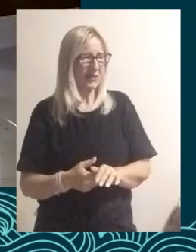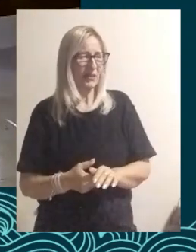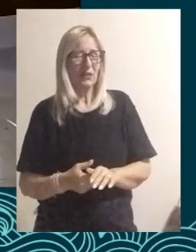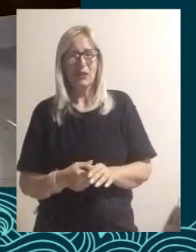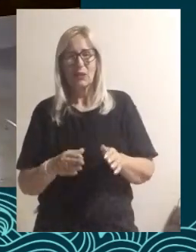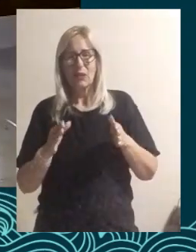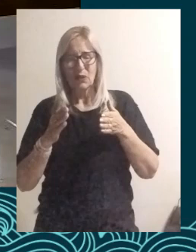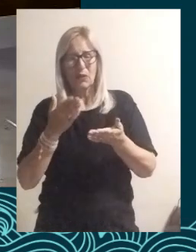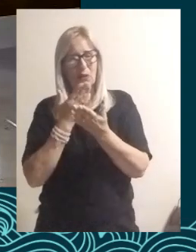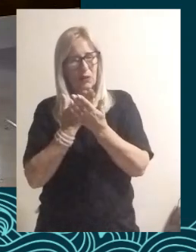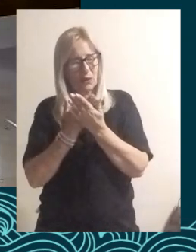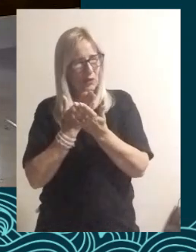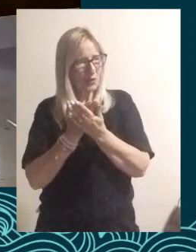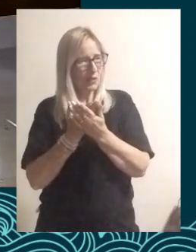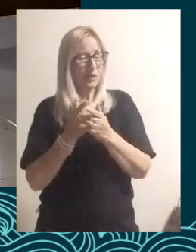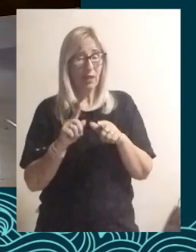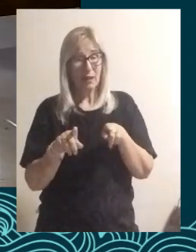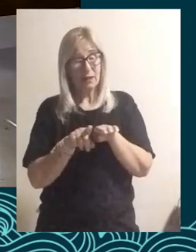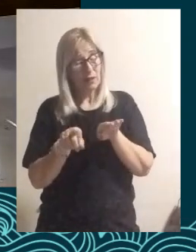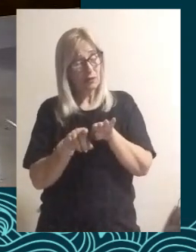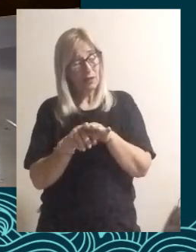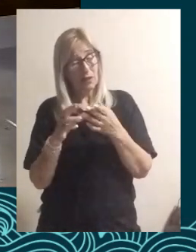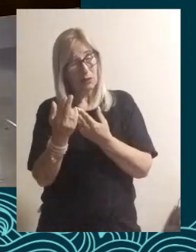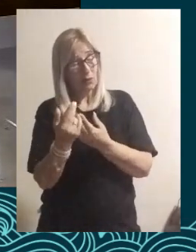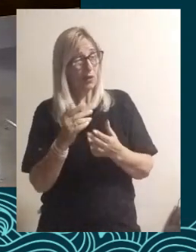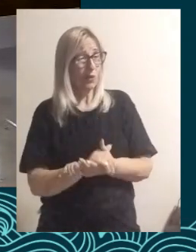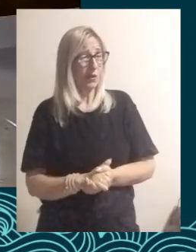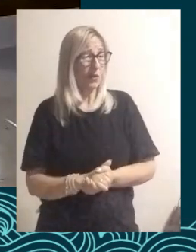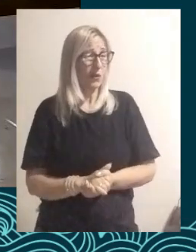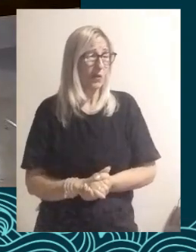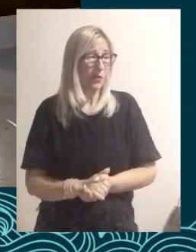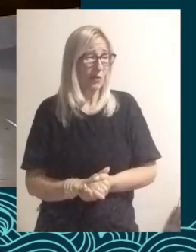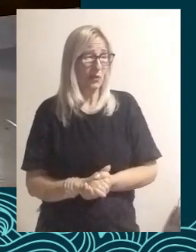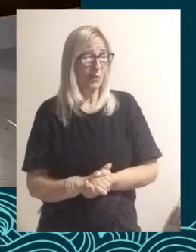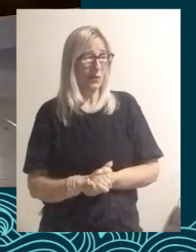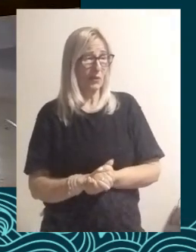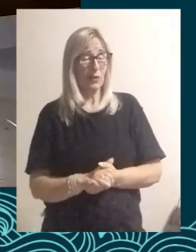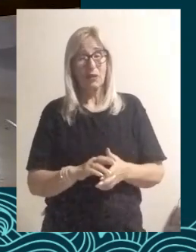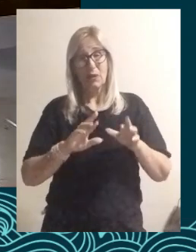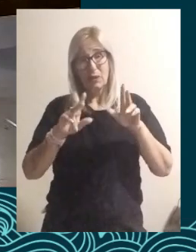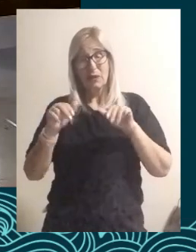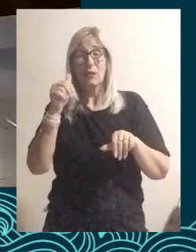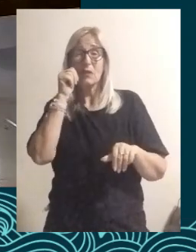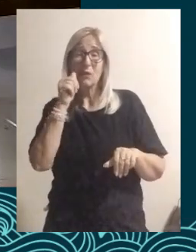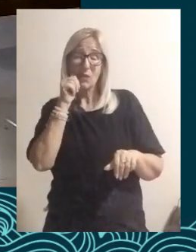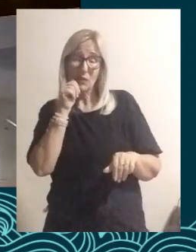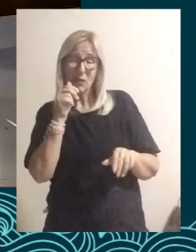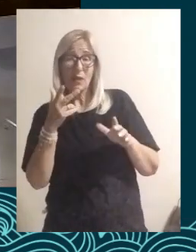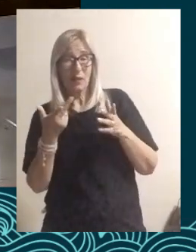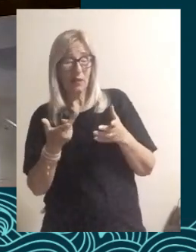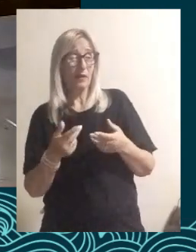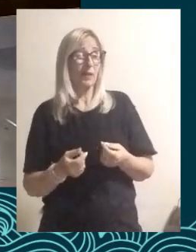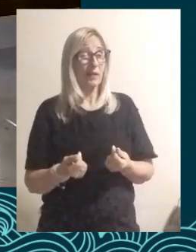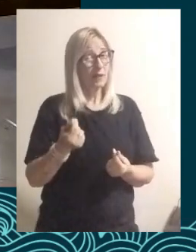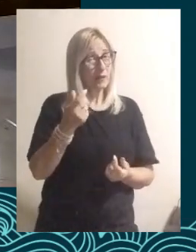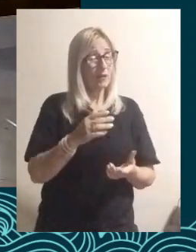aqui, né, que estamos entrevistando a Tamara, em algum ponto temos esses privilégios também, né, de ter alguns recursos, né,